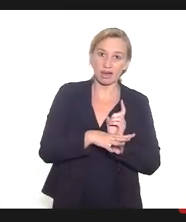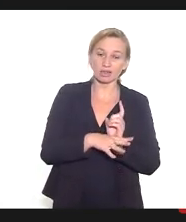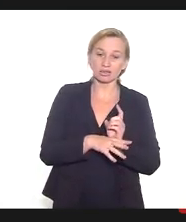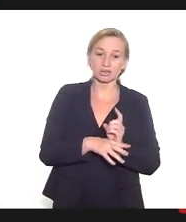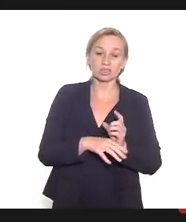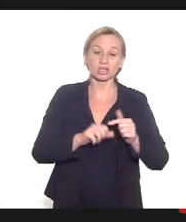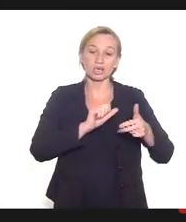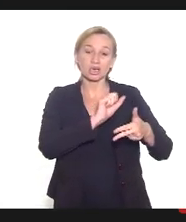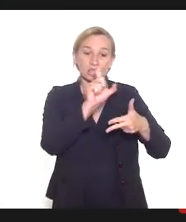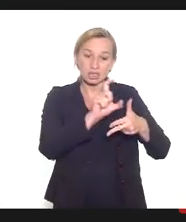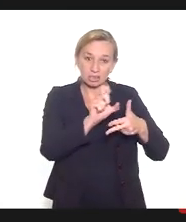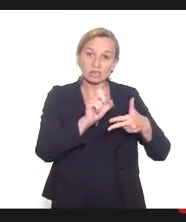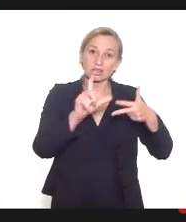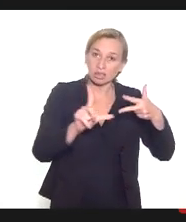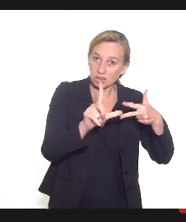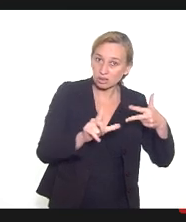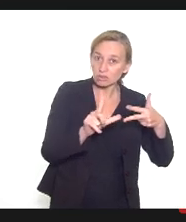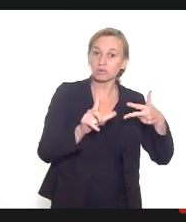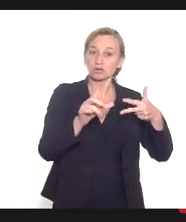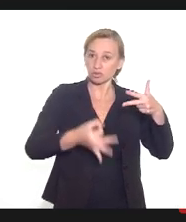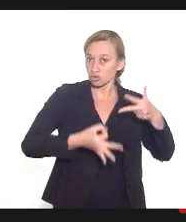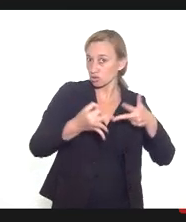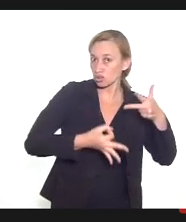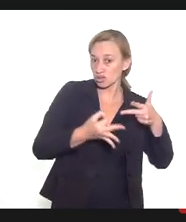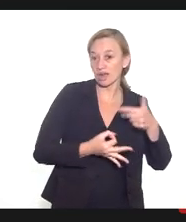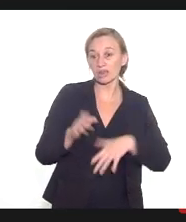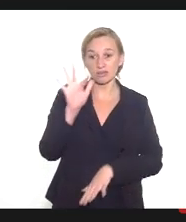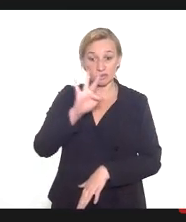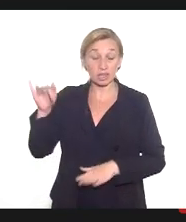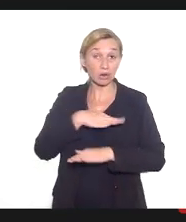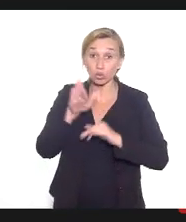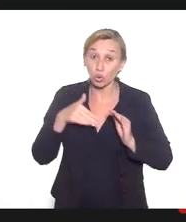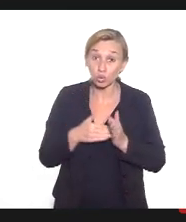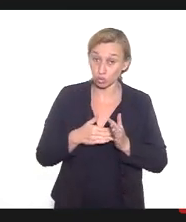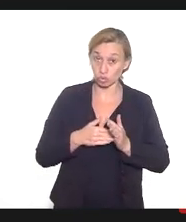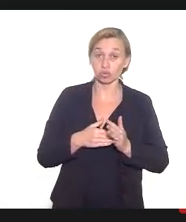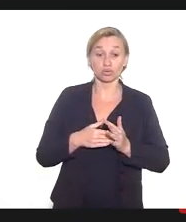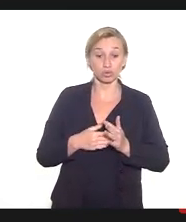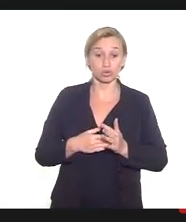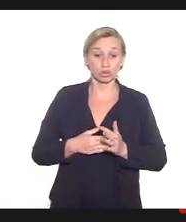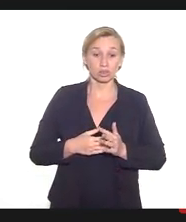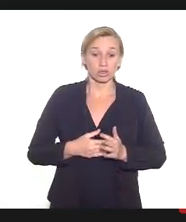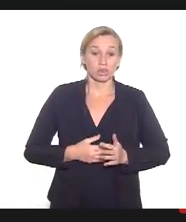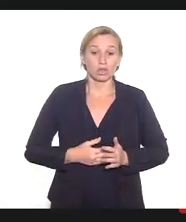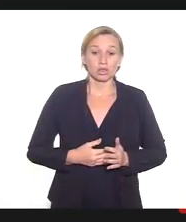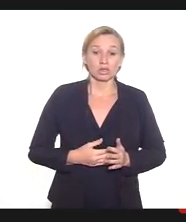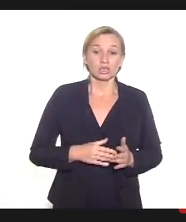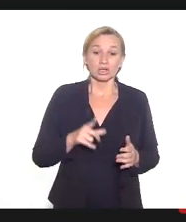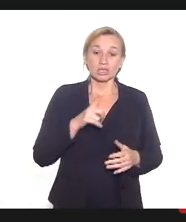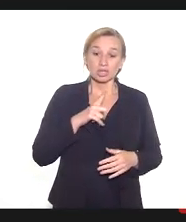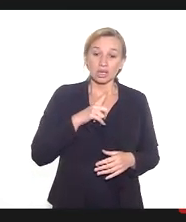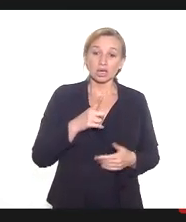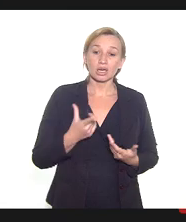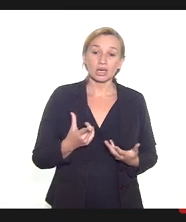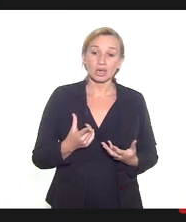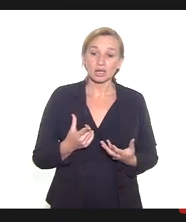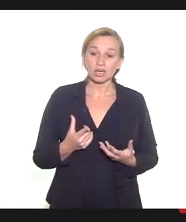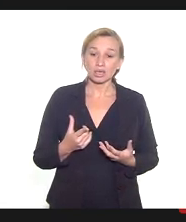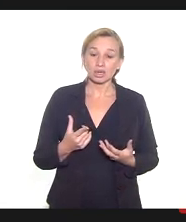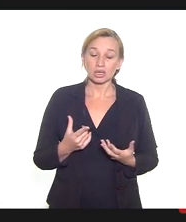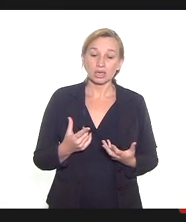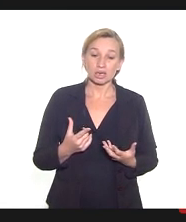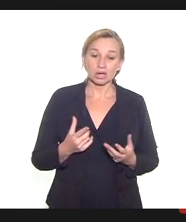dos legisladores o poder público de todo mundo que tem humanidade que entende